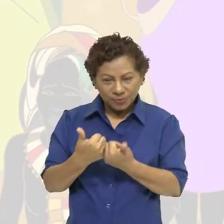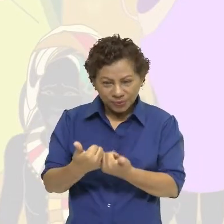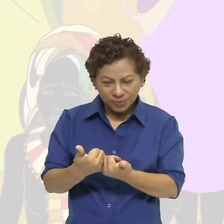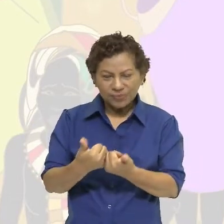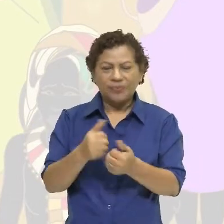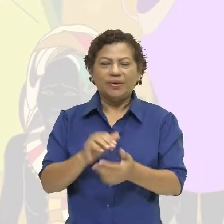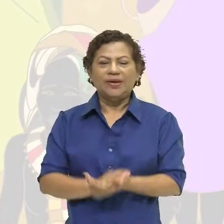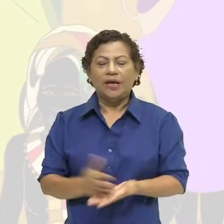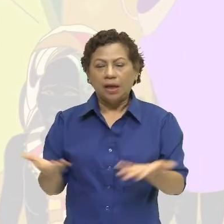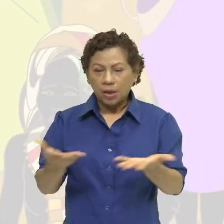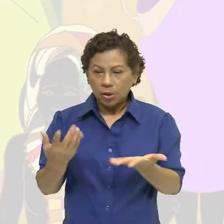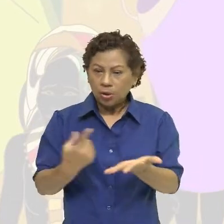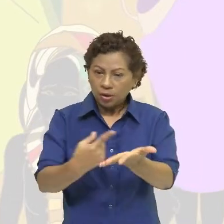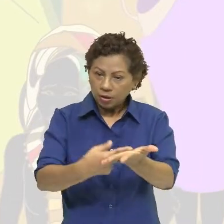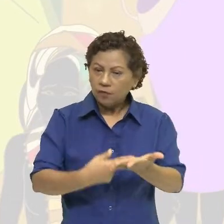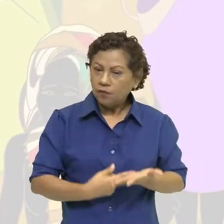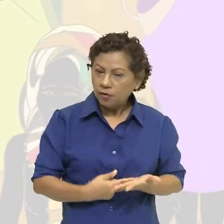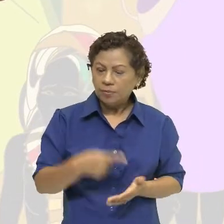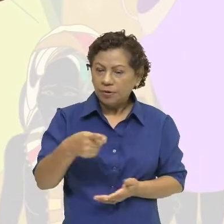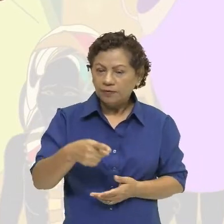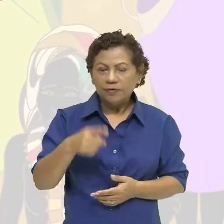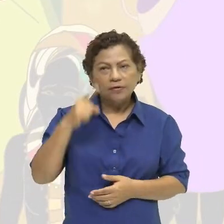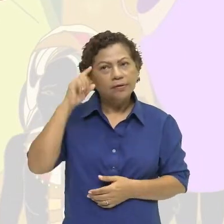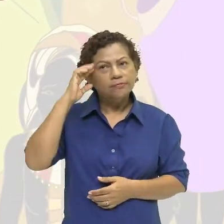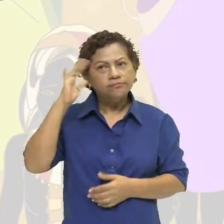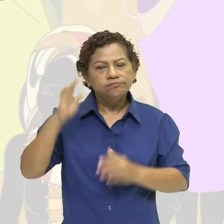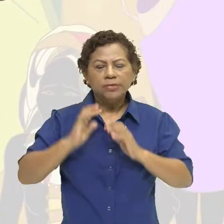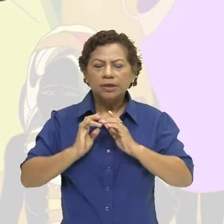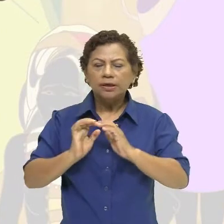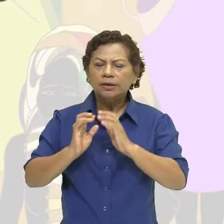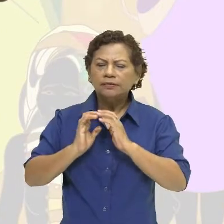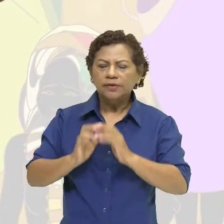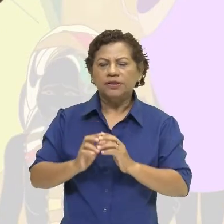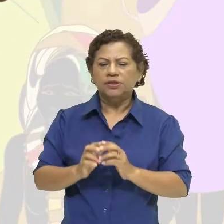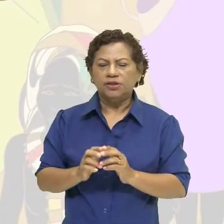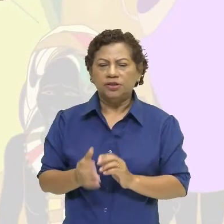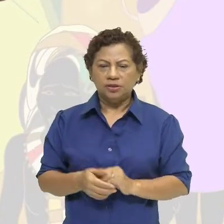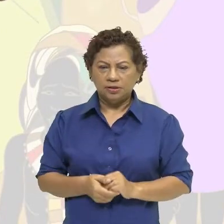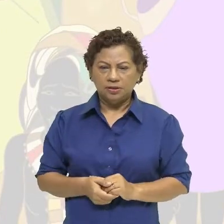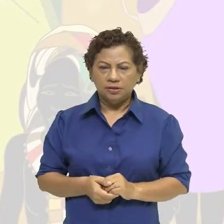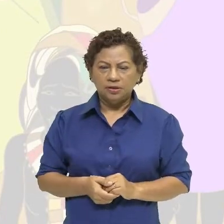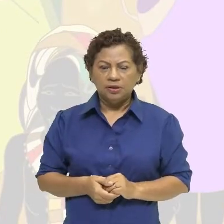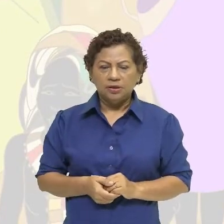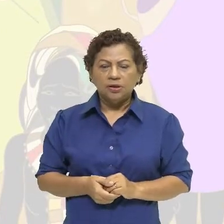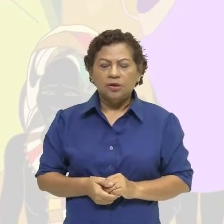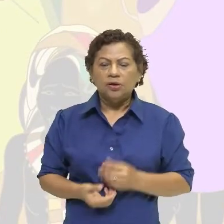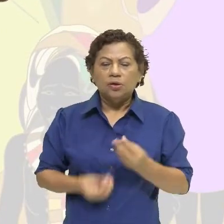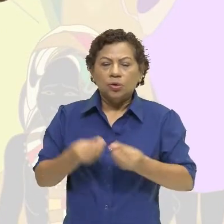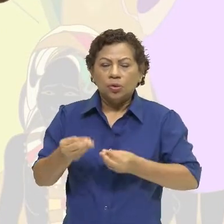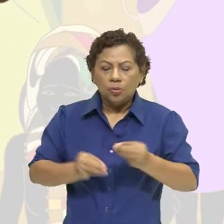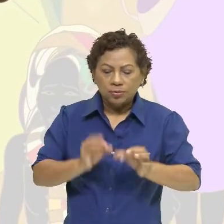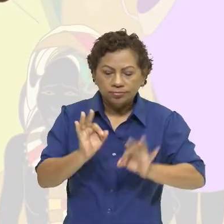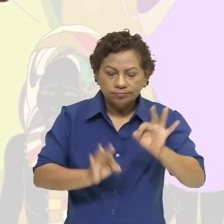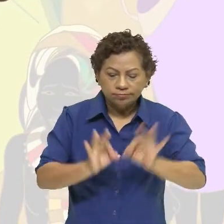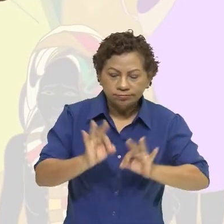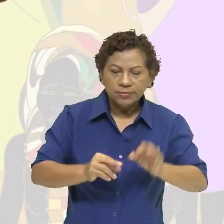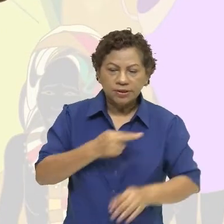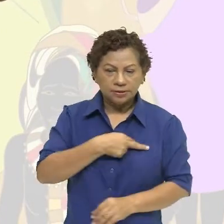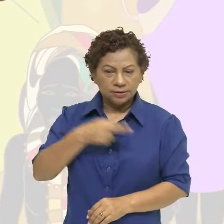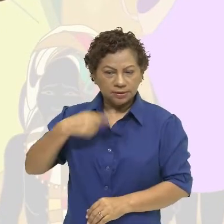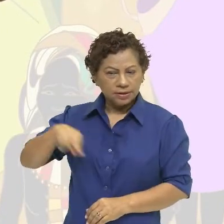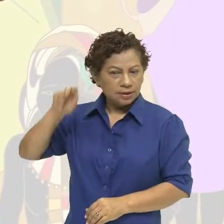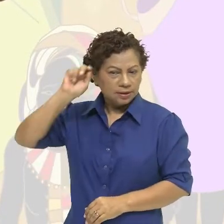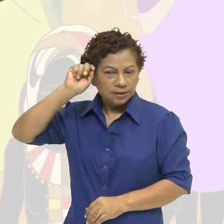Quero te convidar a refletir comigo acerca das organizações religiosas